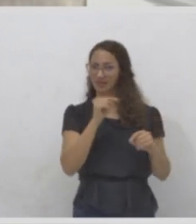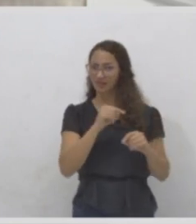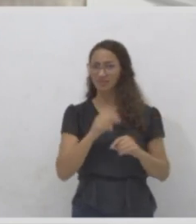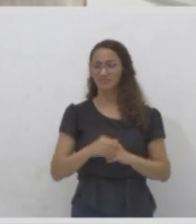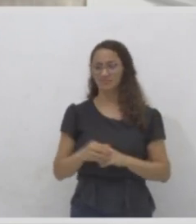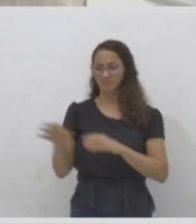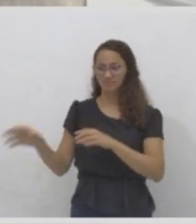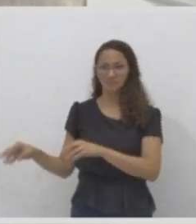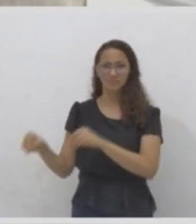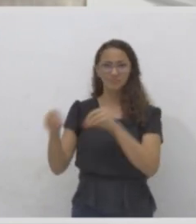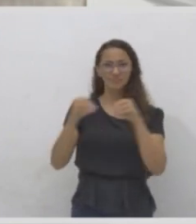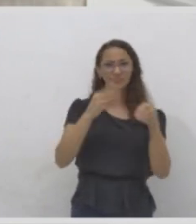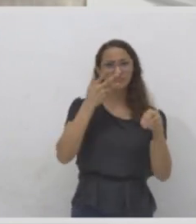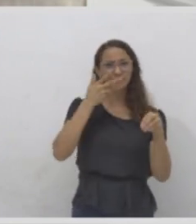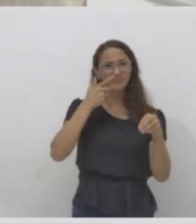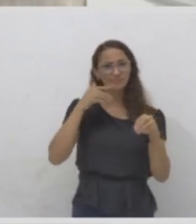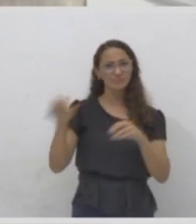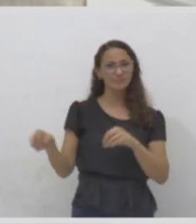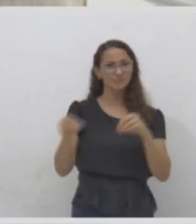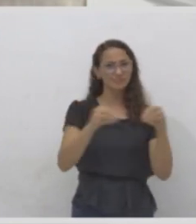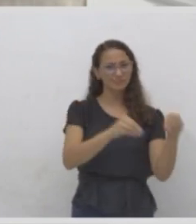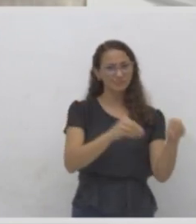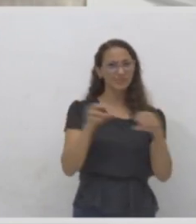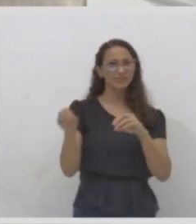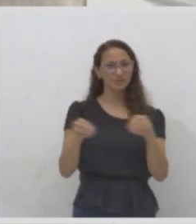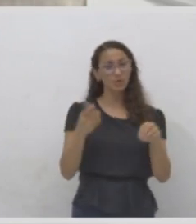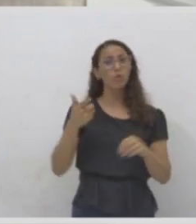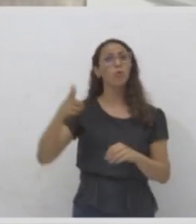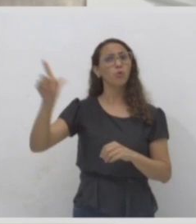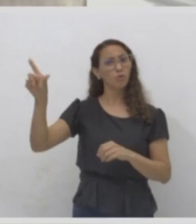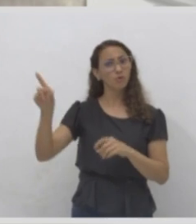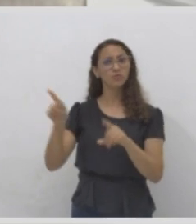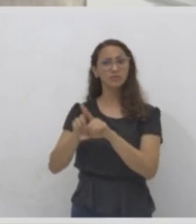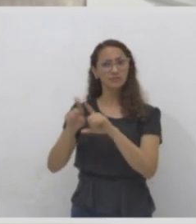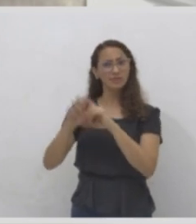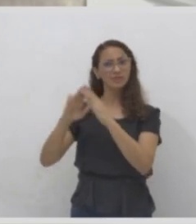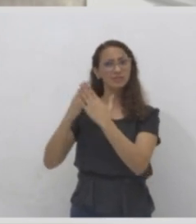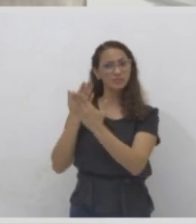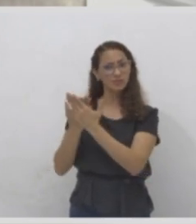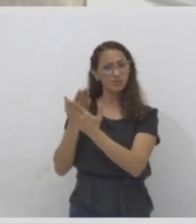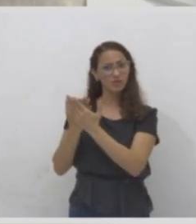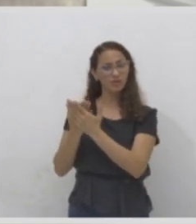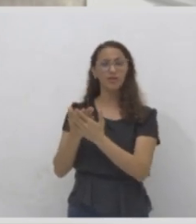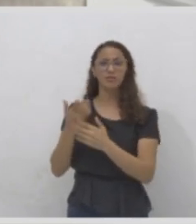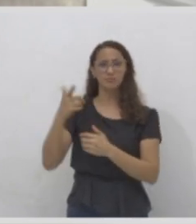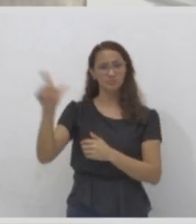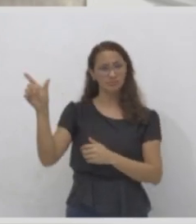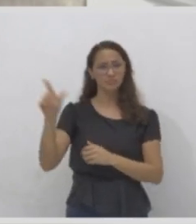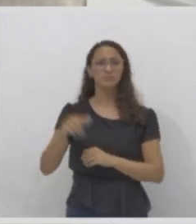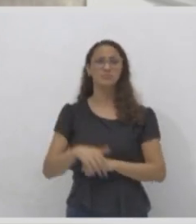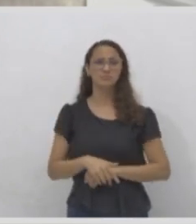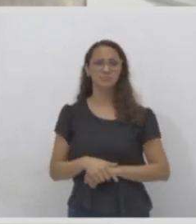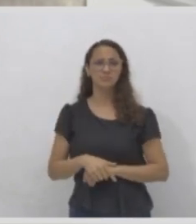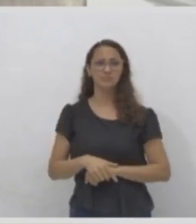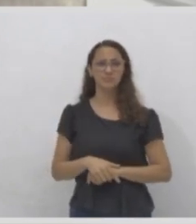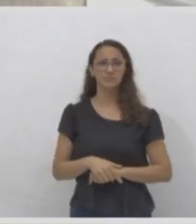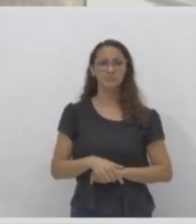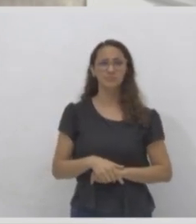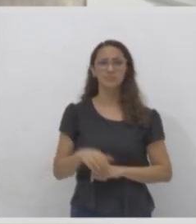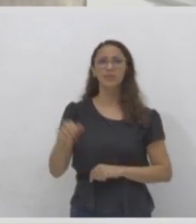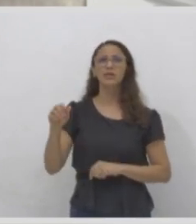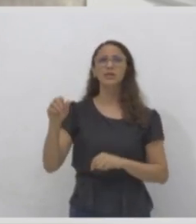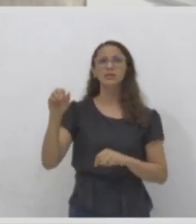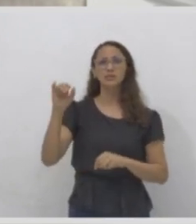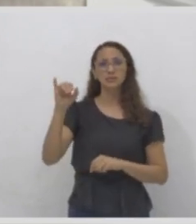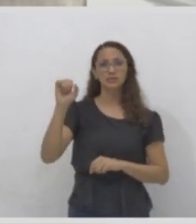Isabel. Eu fui uma vez nessa escola e ela é linda. Não sei se ainda serve de escola, mas o Instituto Antônio Lemos servia